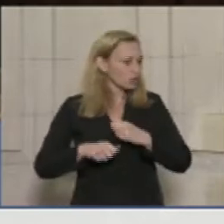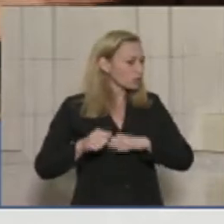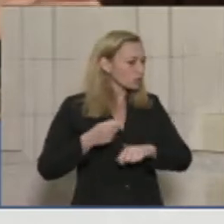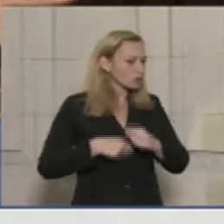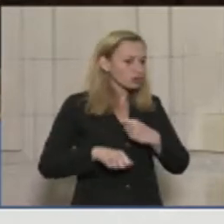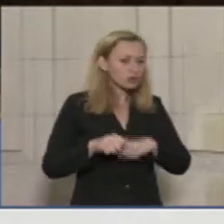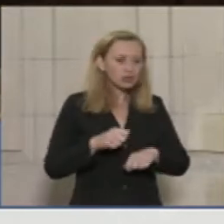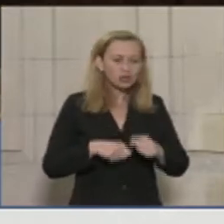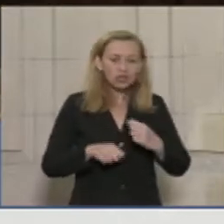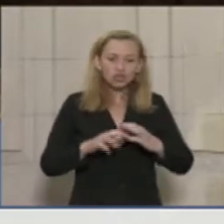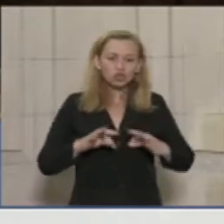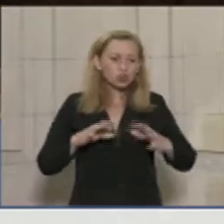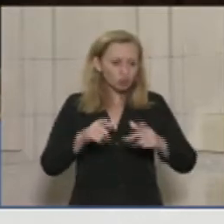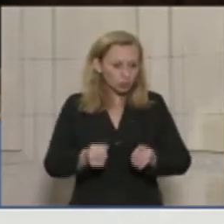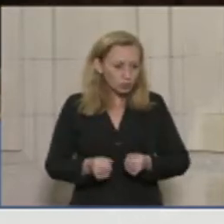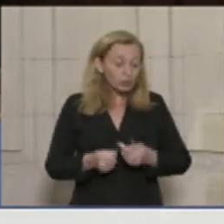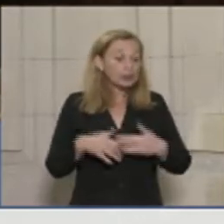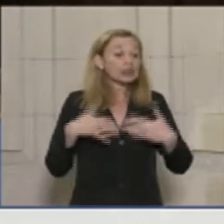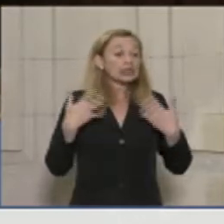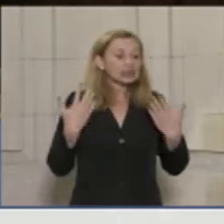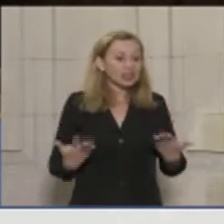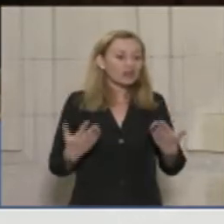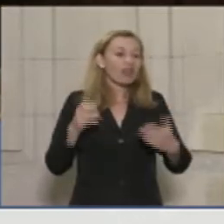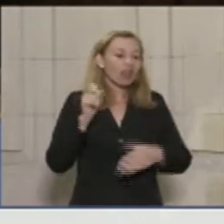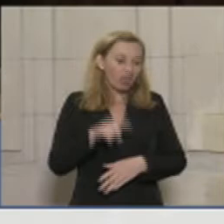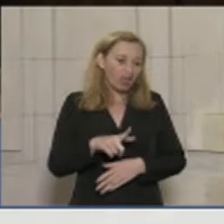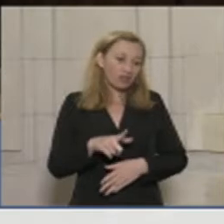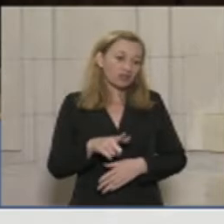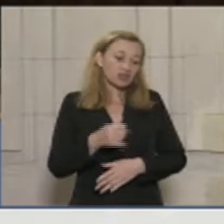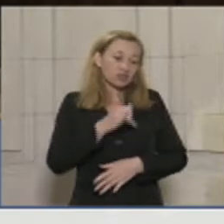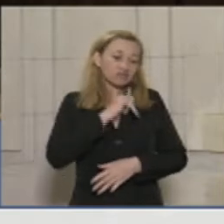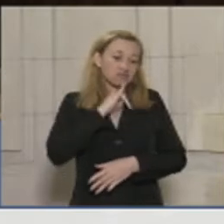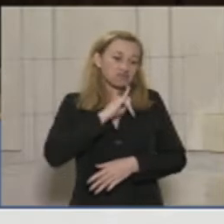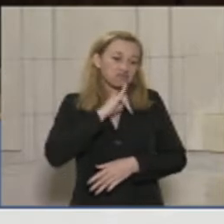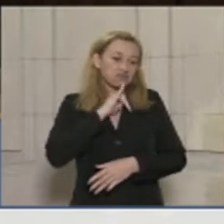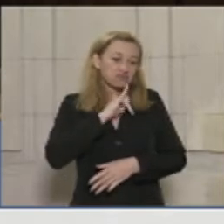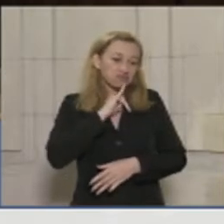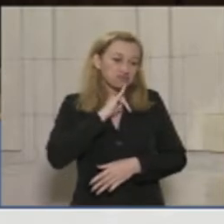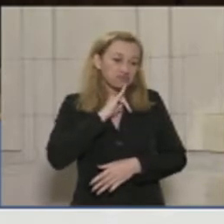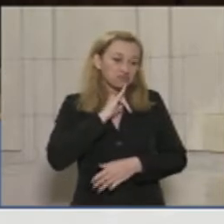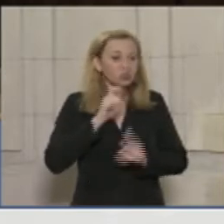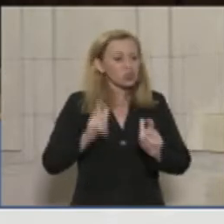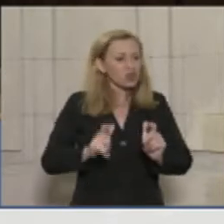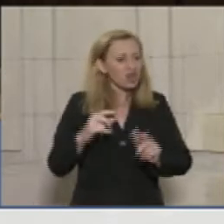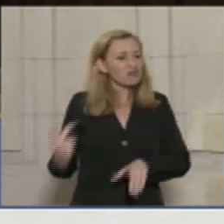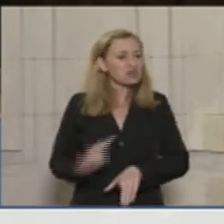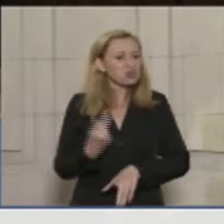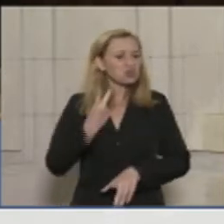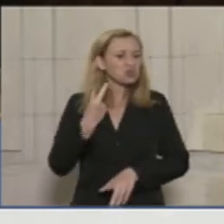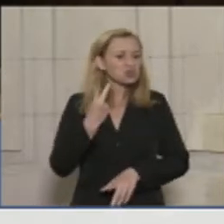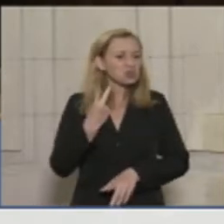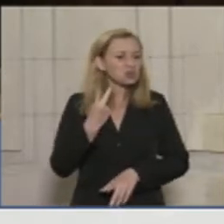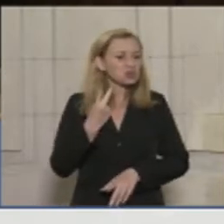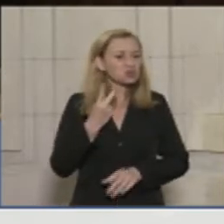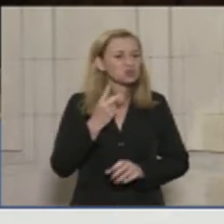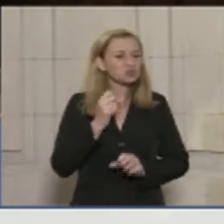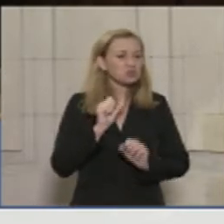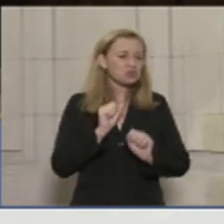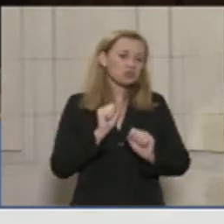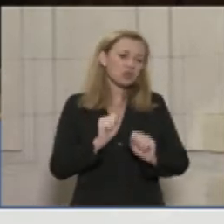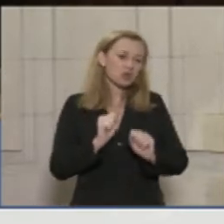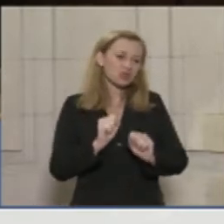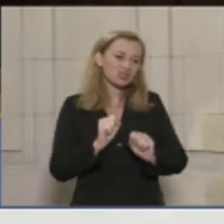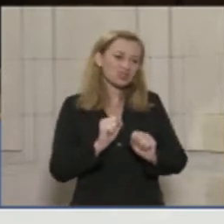de logística, enfim. Então, é um absurdo que um patrimônio tão valioso seja tratado desta